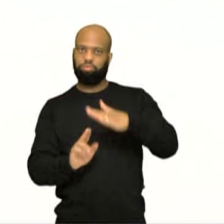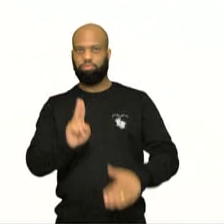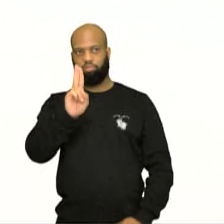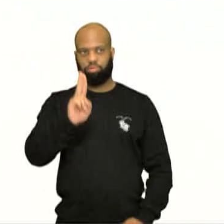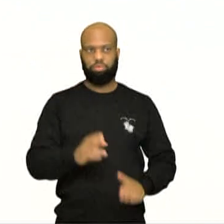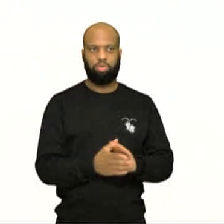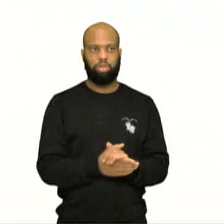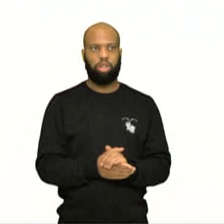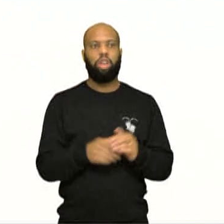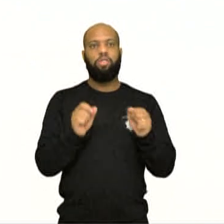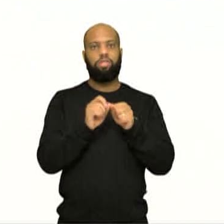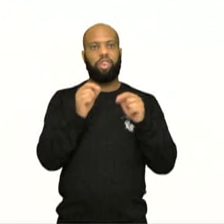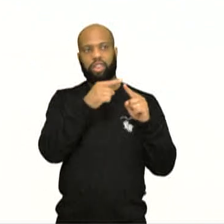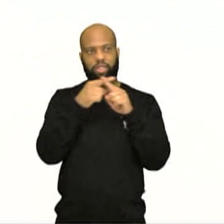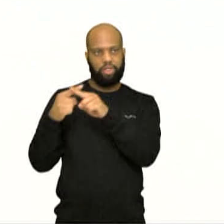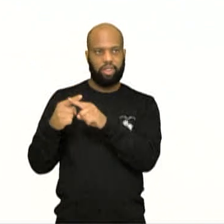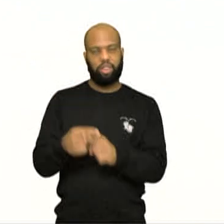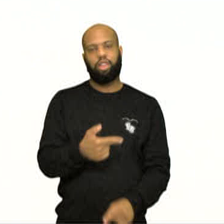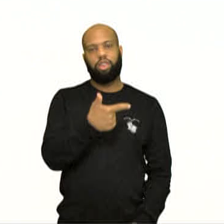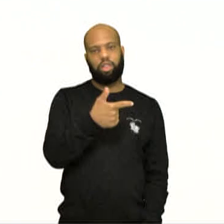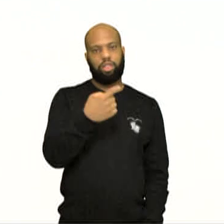dá 240